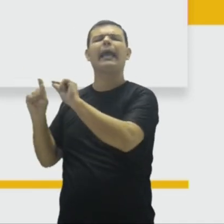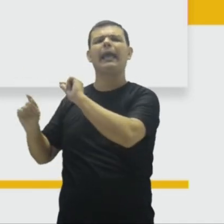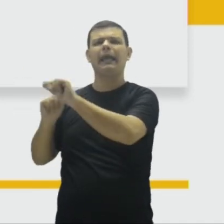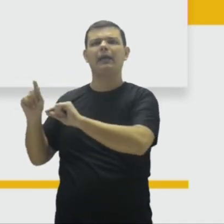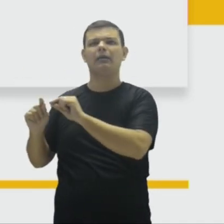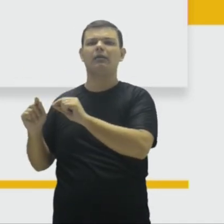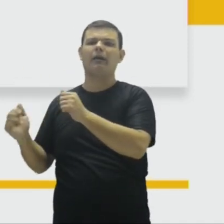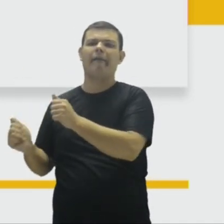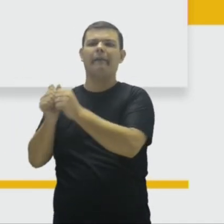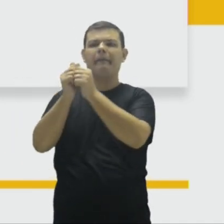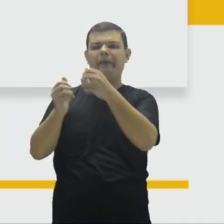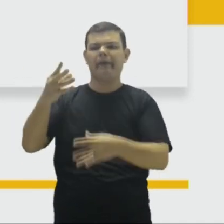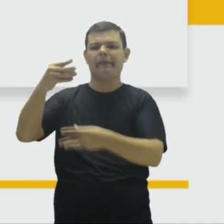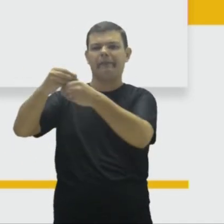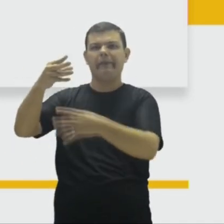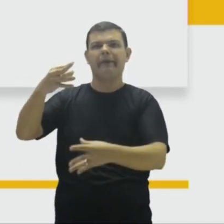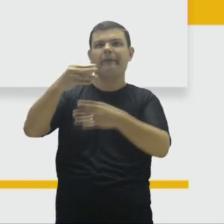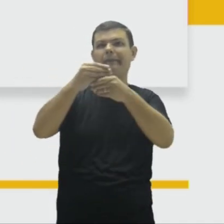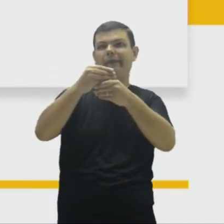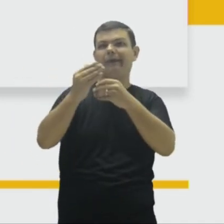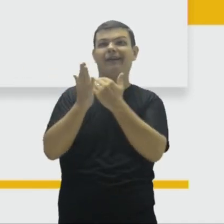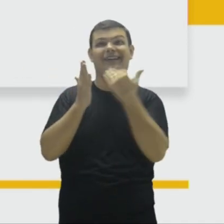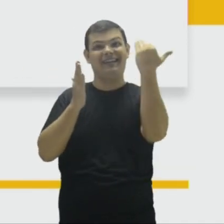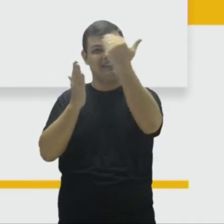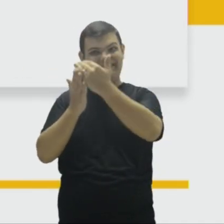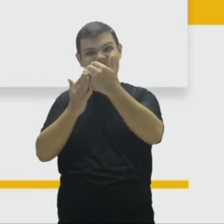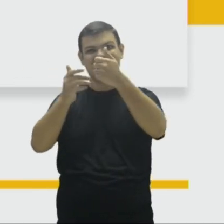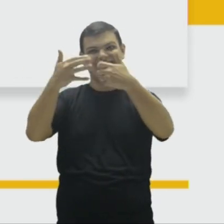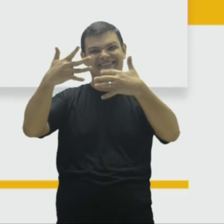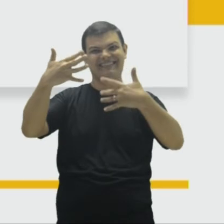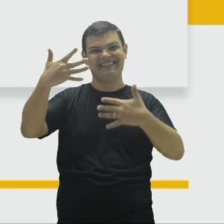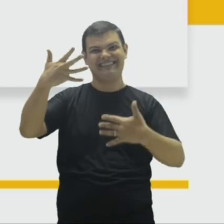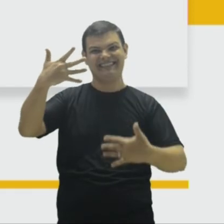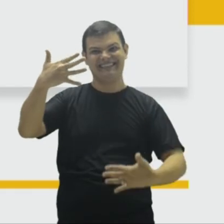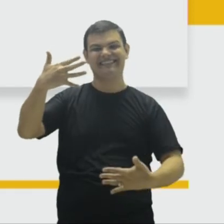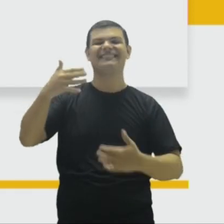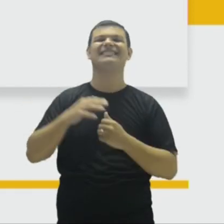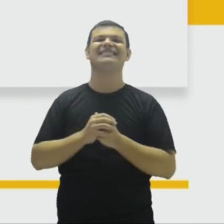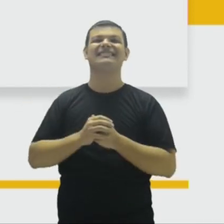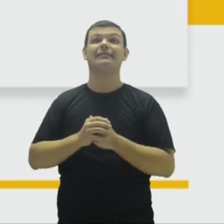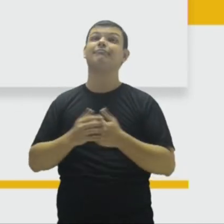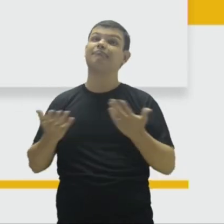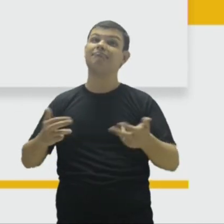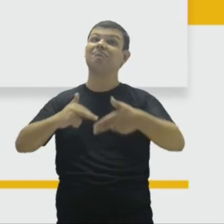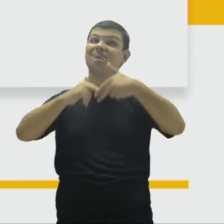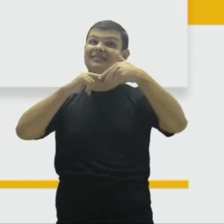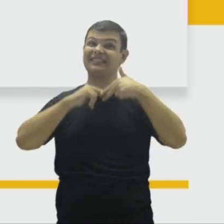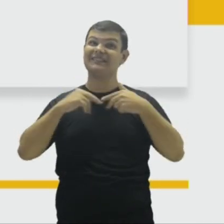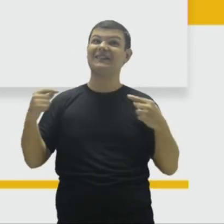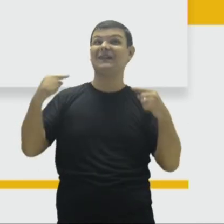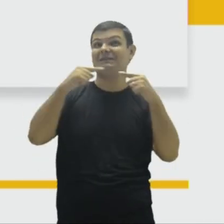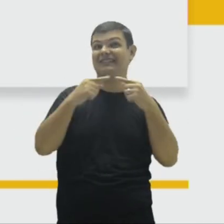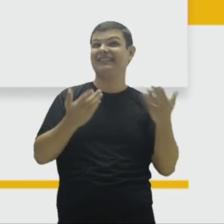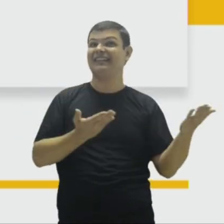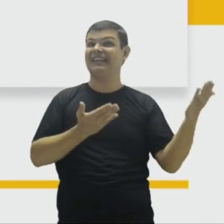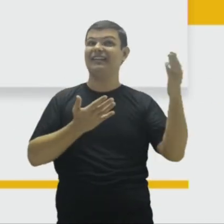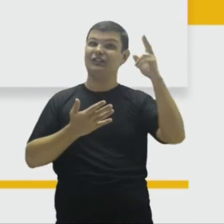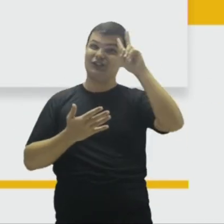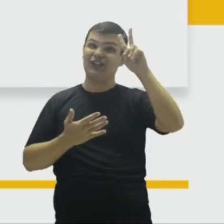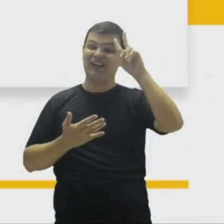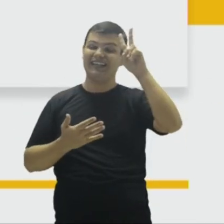e agregando o desenrolar da história. É por isso que eu trouxe os elementos da história para vocês, para que